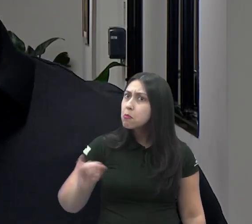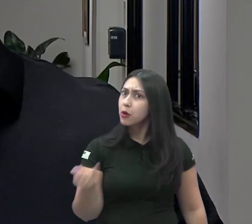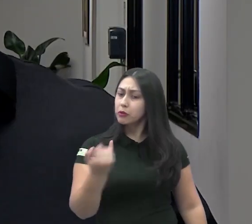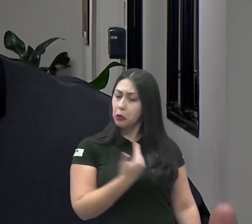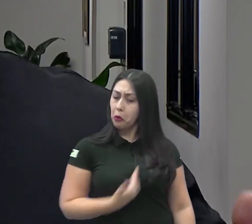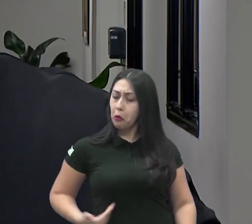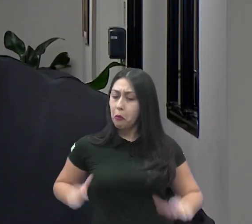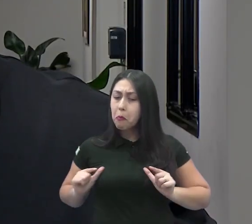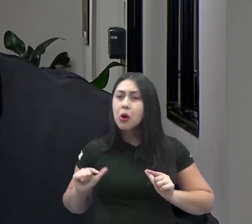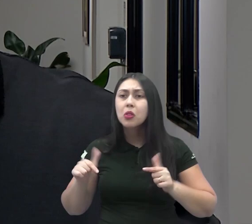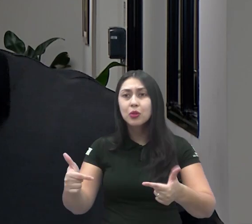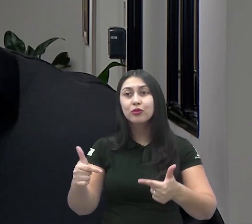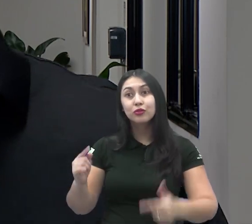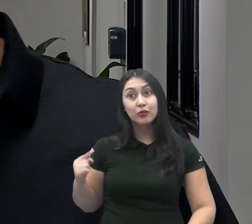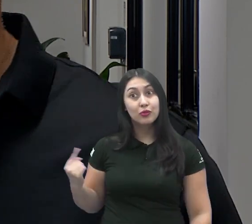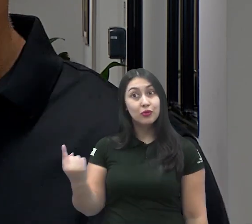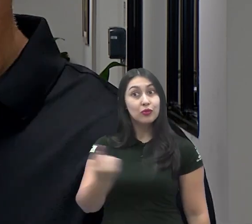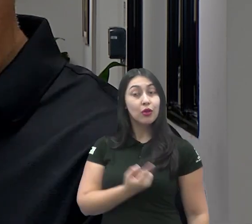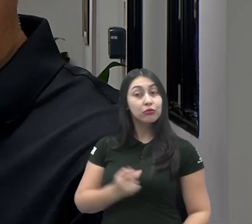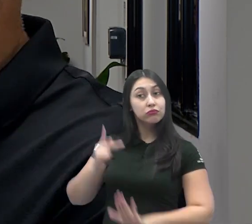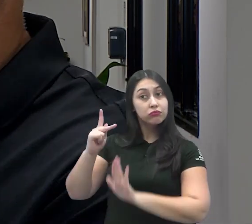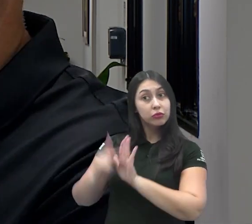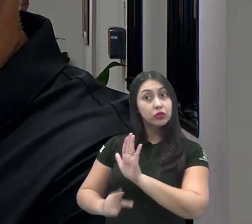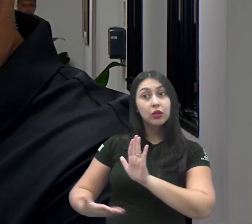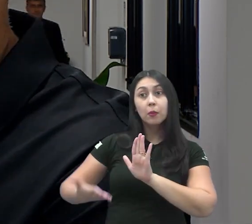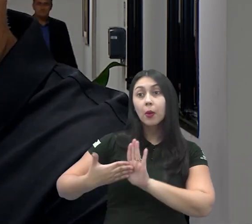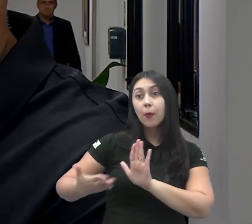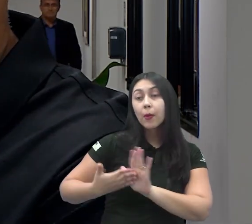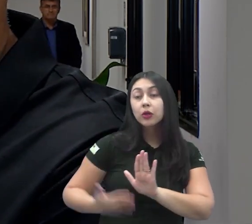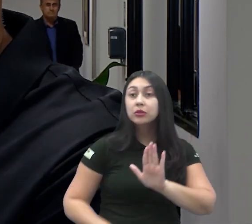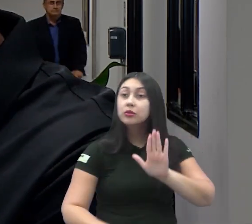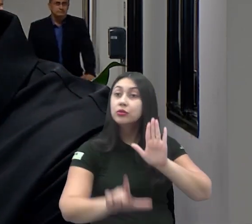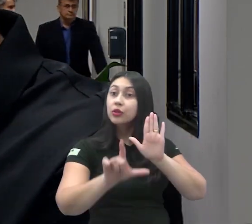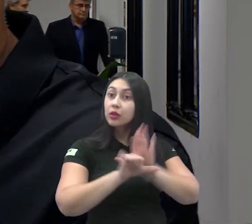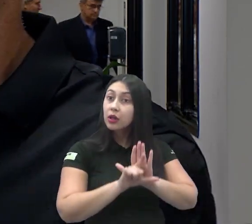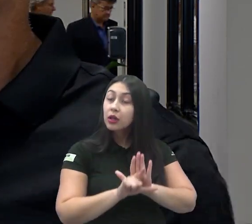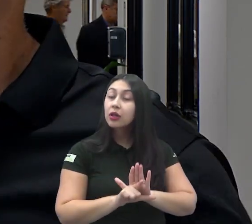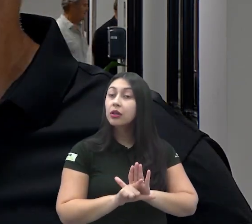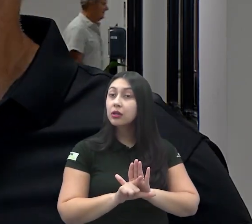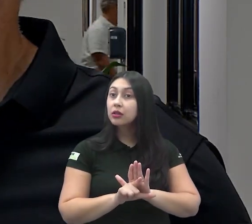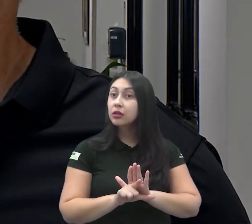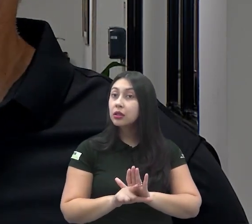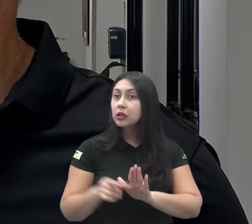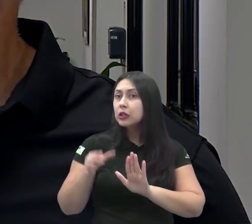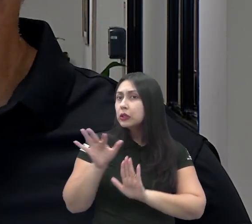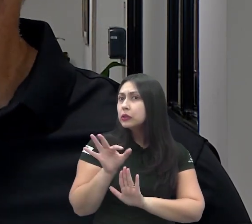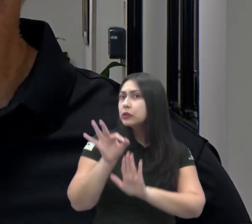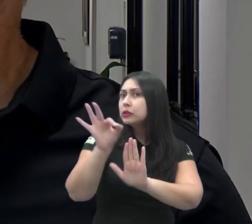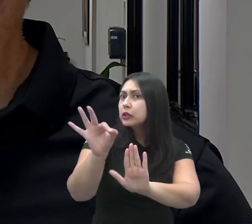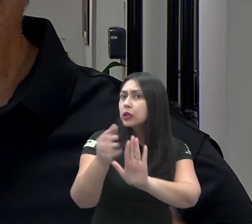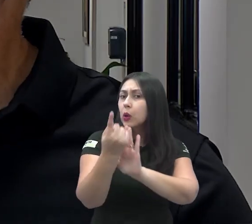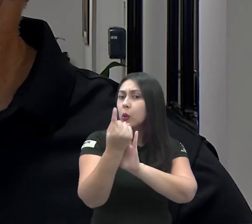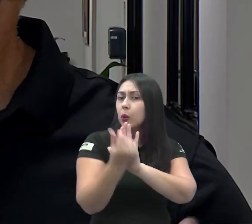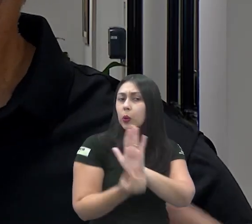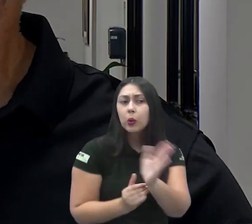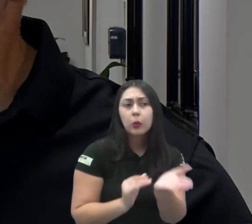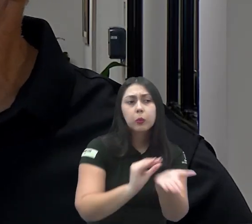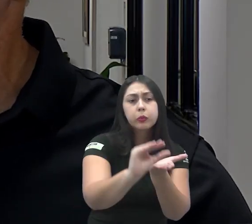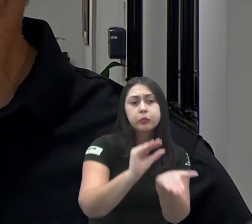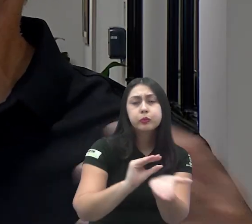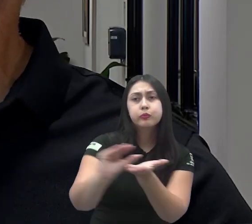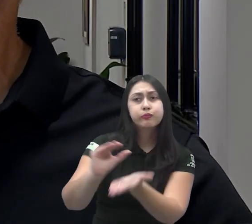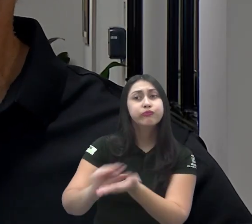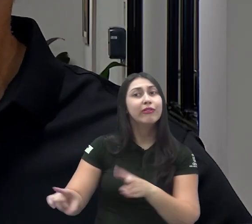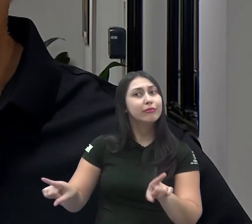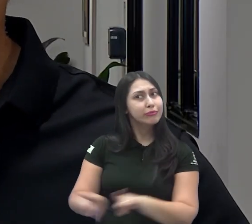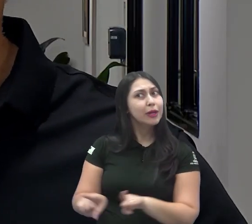de aproveitar essas políticas públicas, nós aqui com nossos projetos, com as nossas leis, com as nossas indicações de orçamento